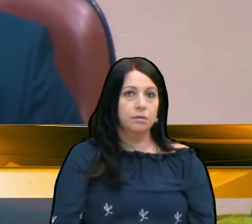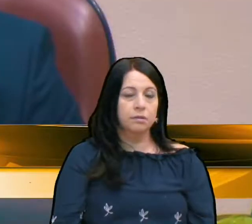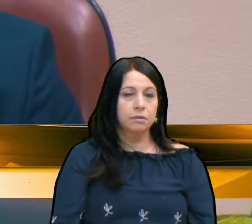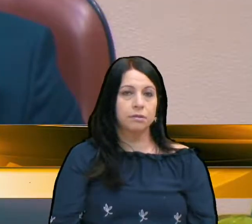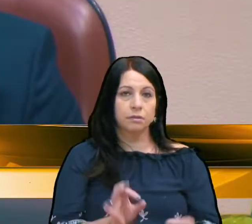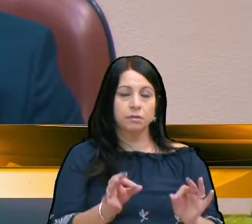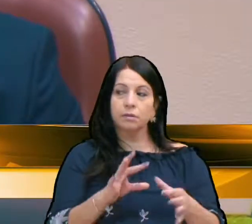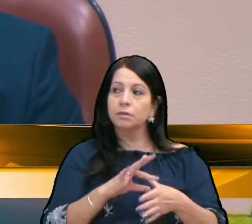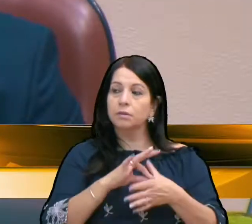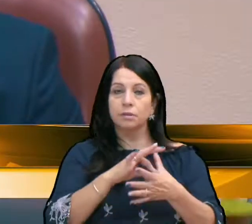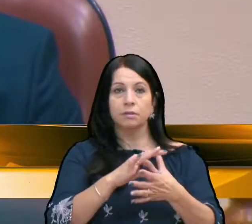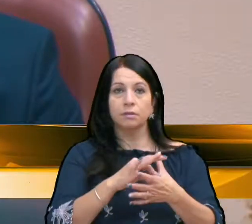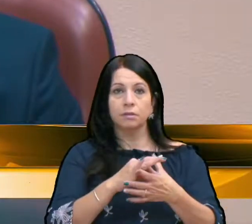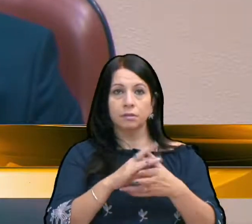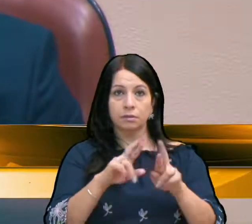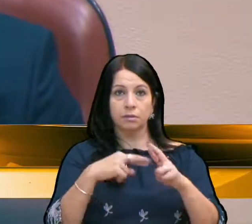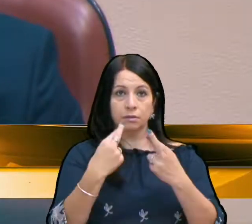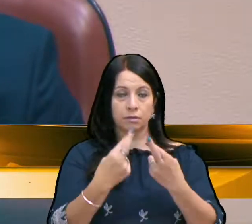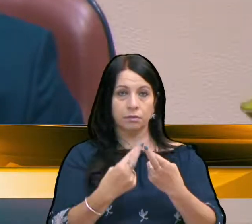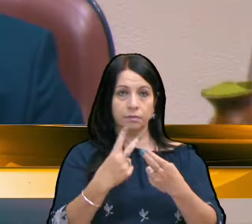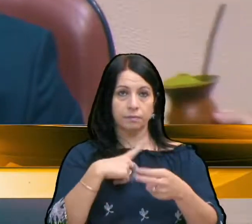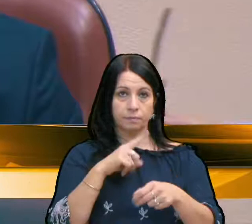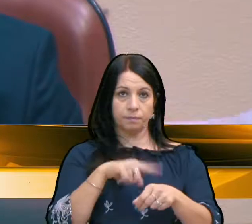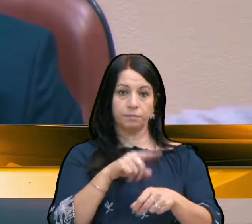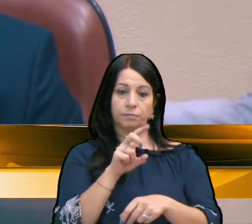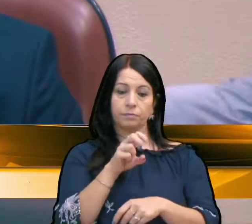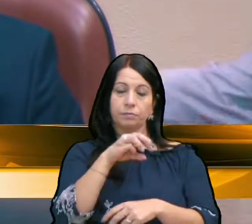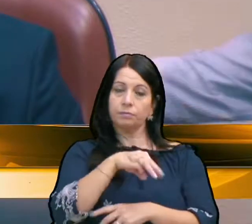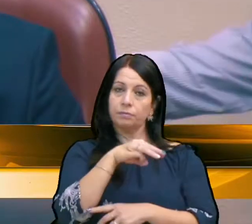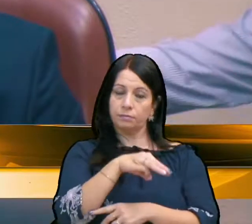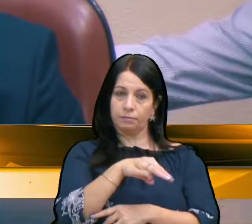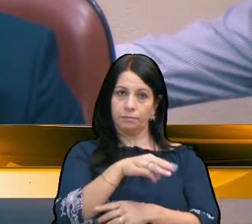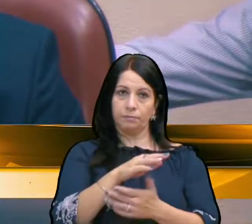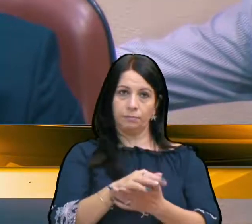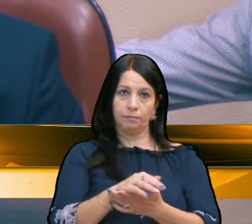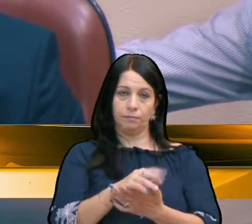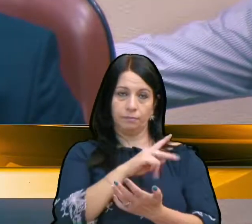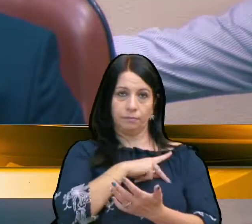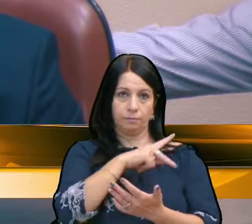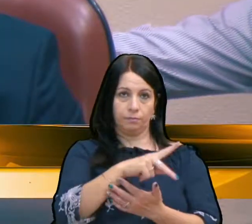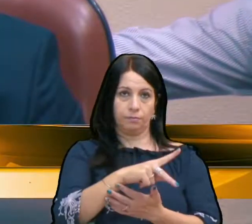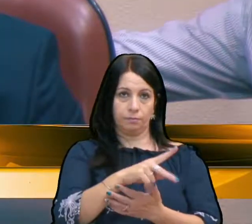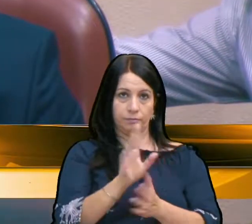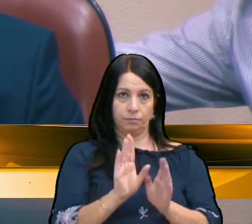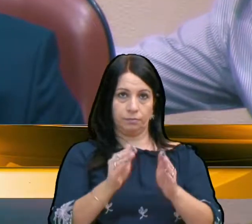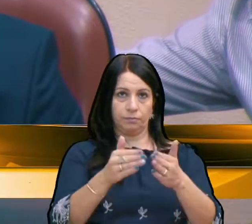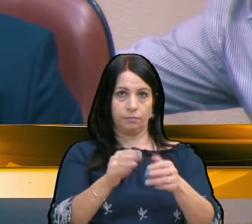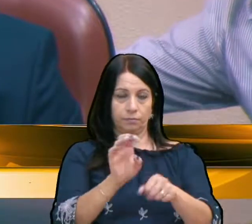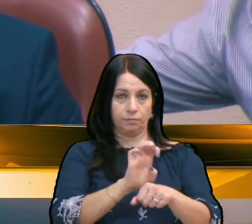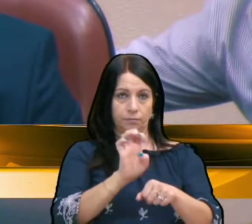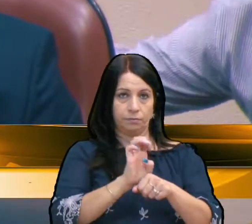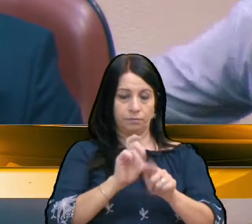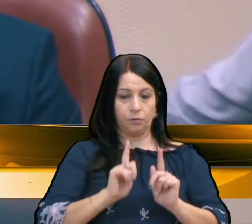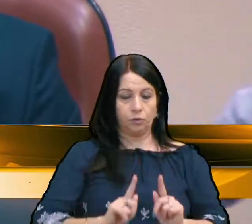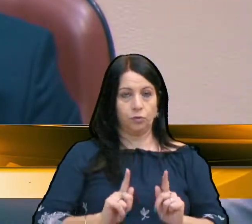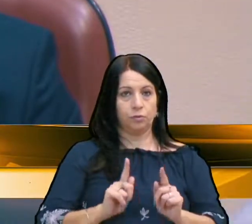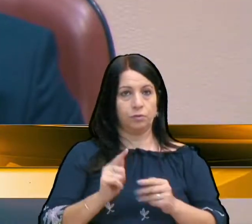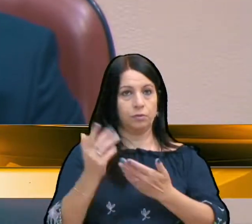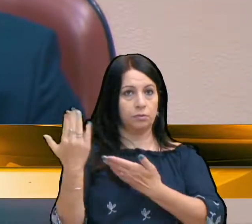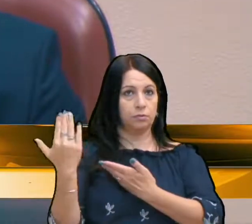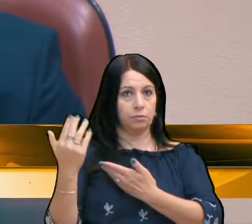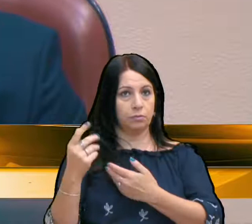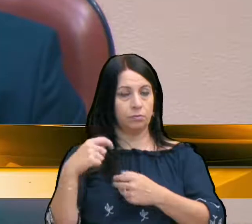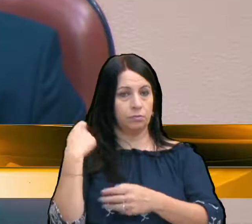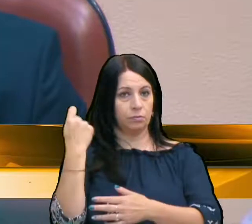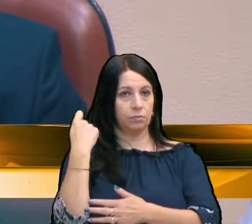Conforme acordo de lideranças, a sessão ordinária abre espaço de 5 minutos para o presidente do Fórum Estadual de Gestores Municipais da Juventude do Rio